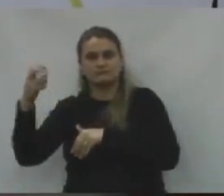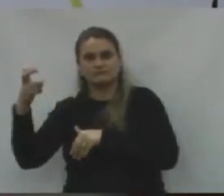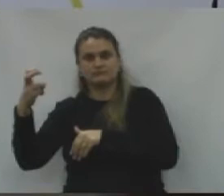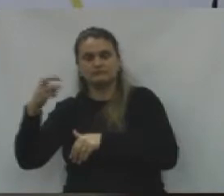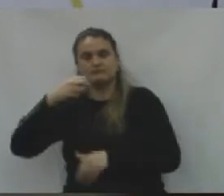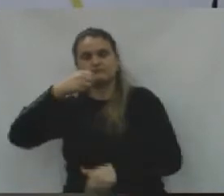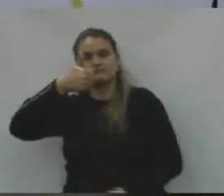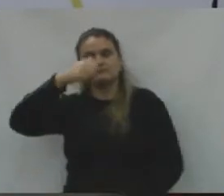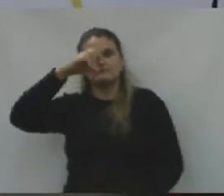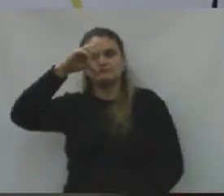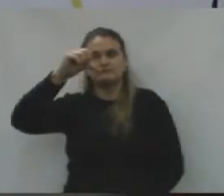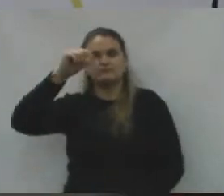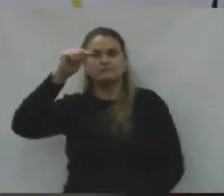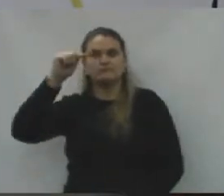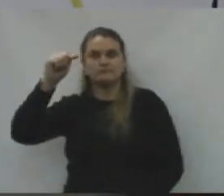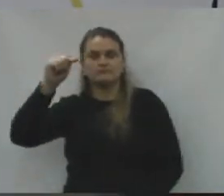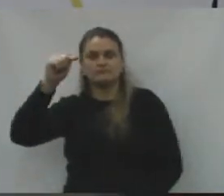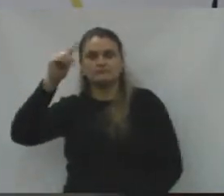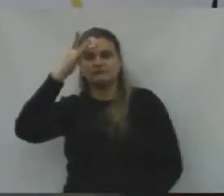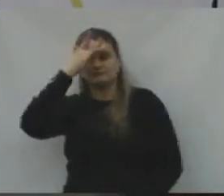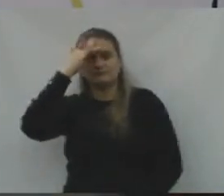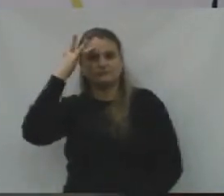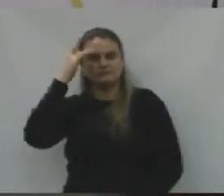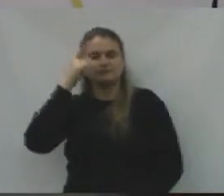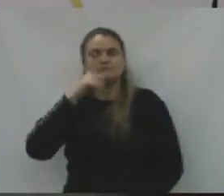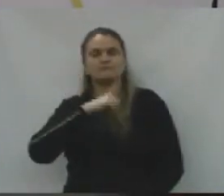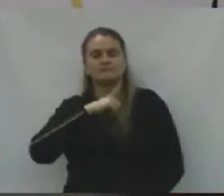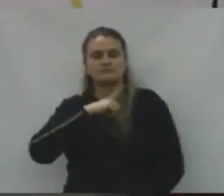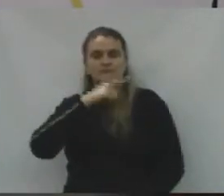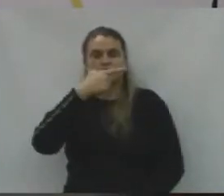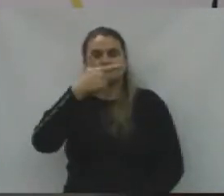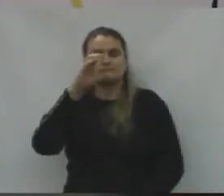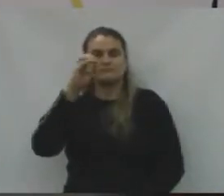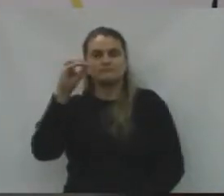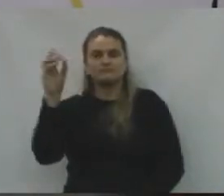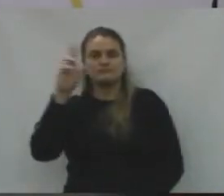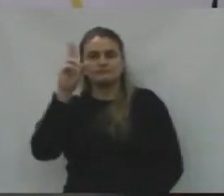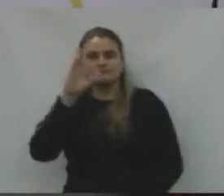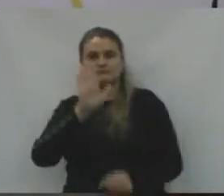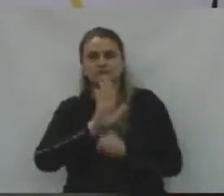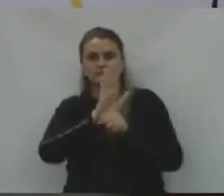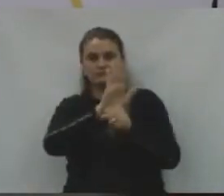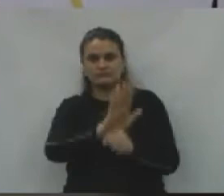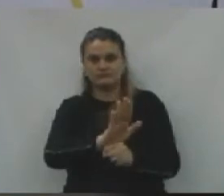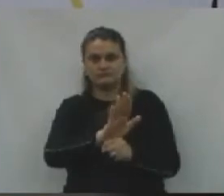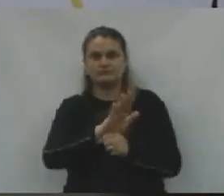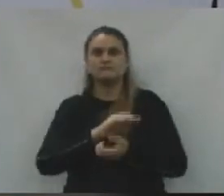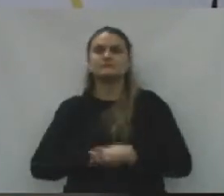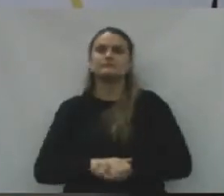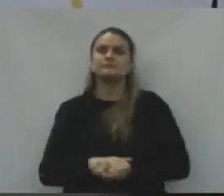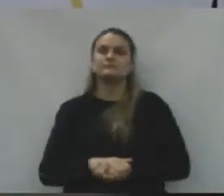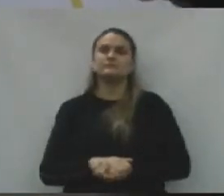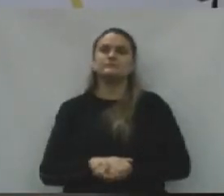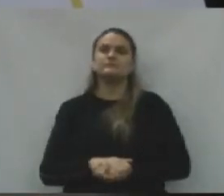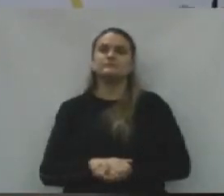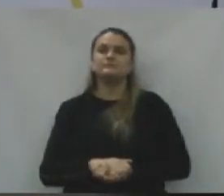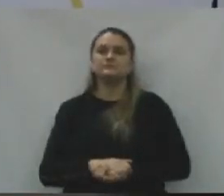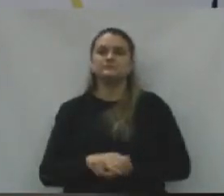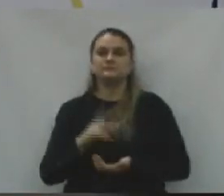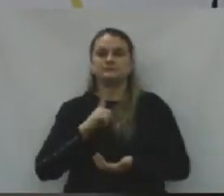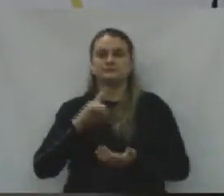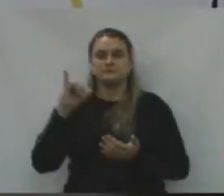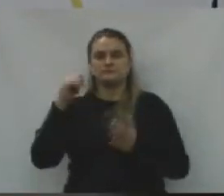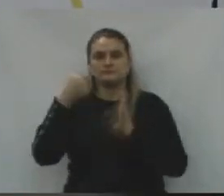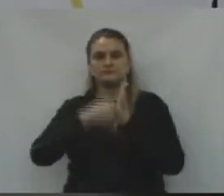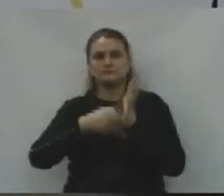aqui 197 atendidos diretamente, sem somar os 45 do imposto de renda. Tá? Esse aqui é